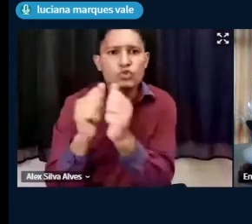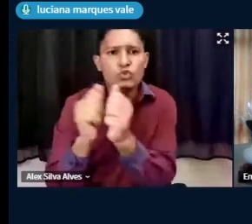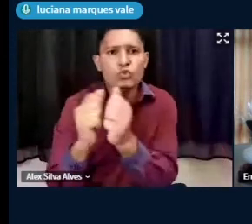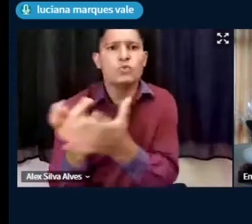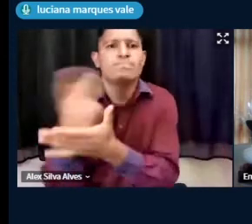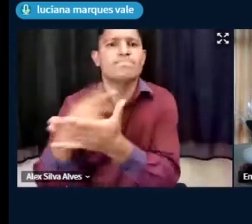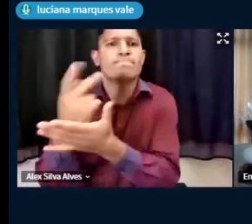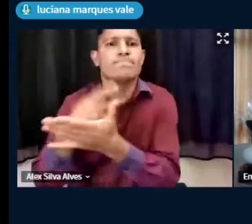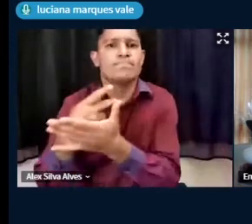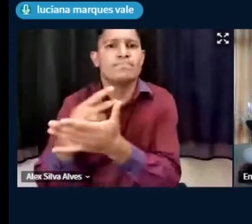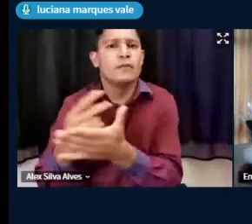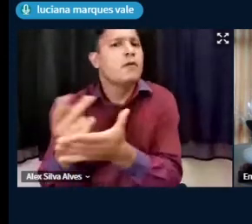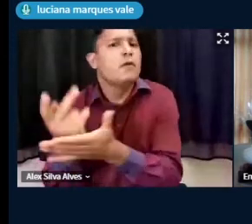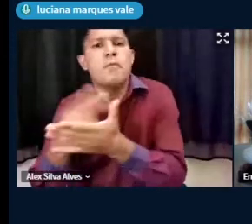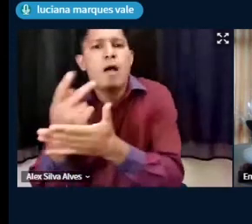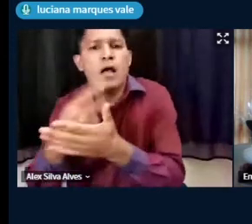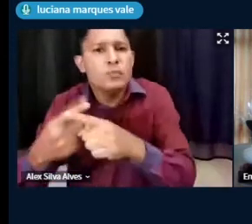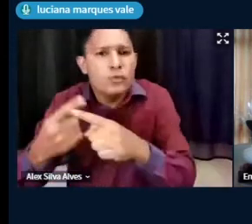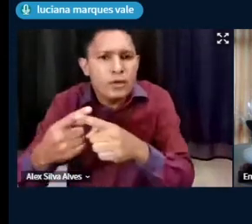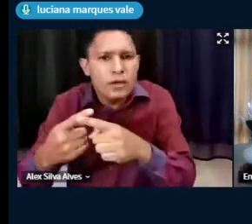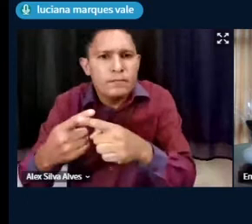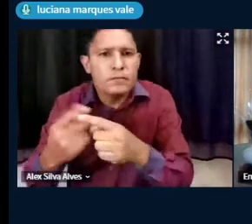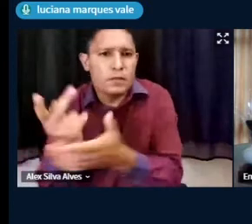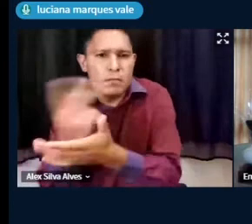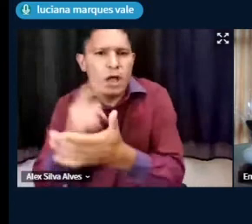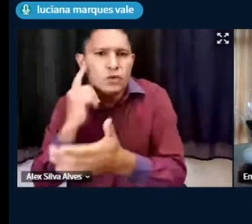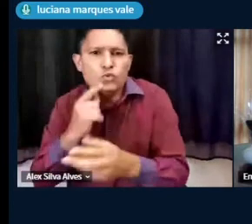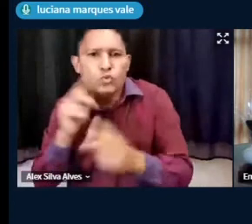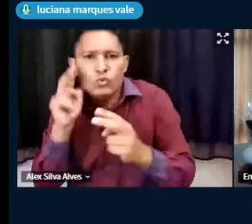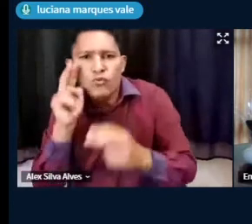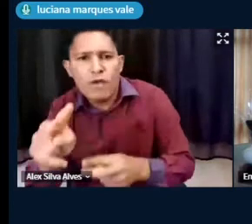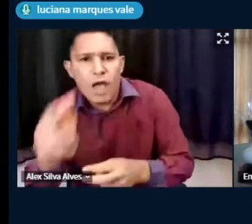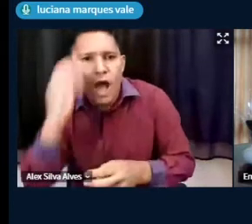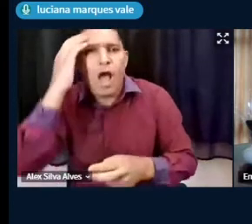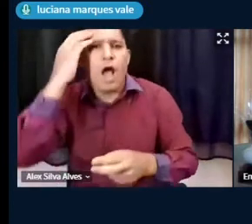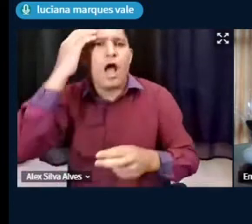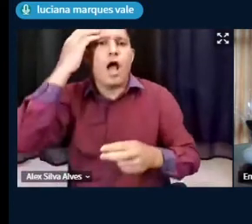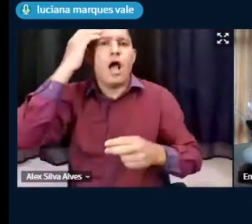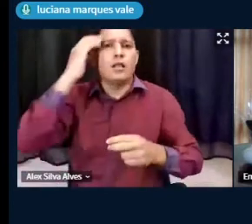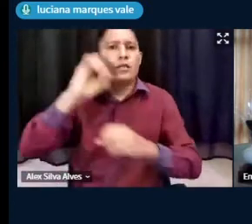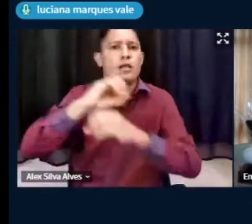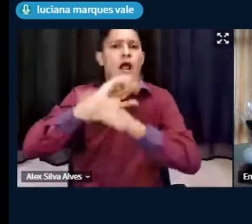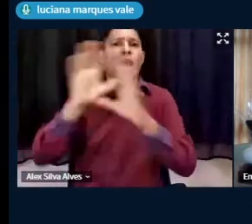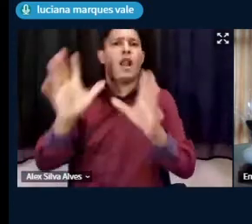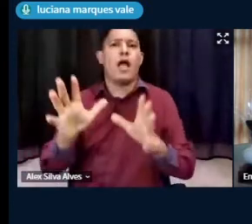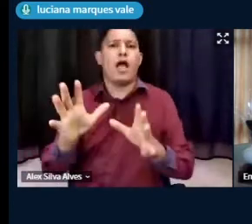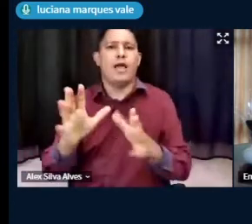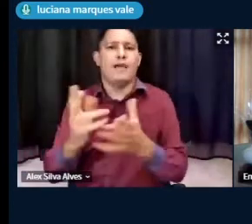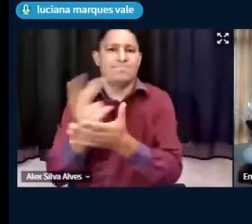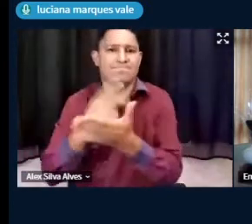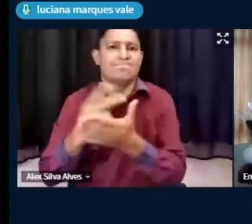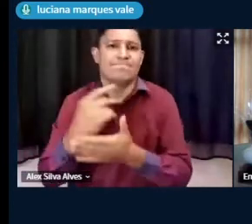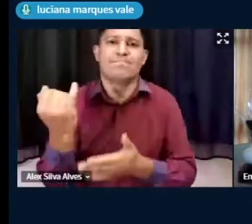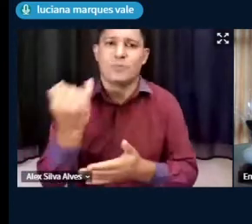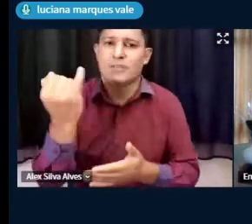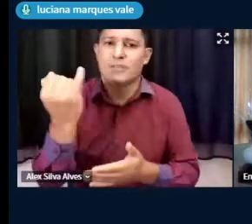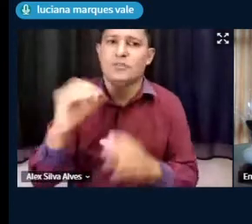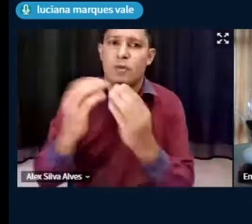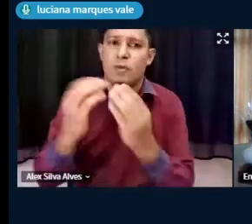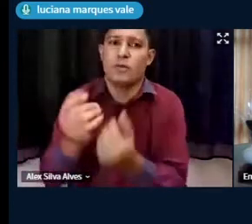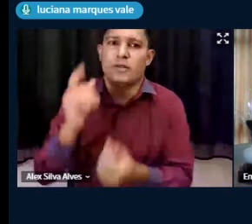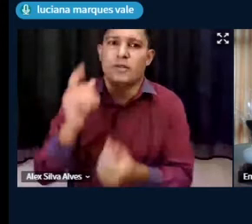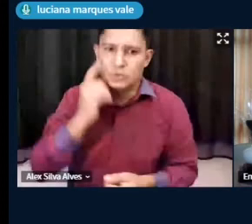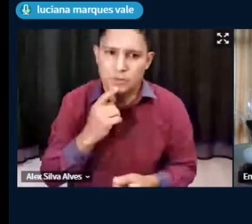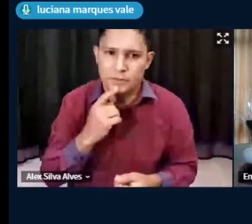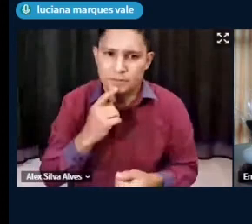terminográfica. E aí nós temos o termo relacionado à imagem. Por que a imagem? Para o entendimento claro do